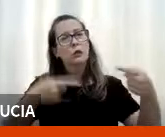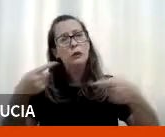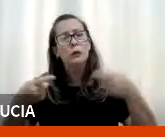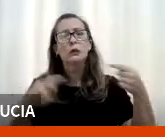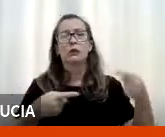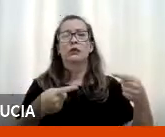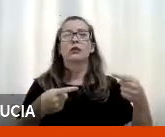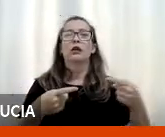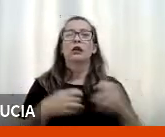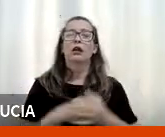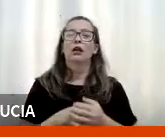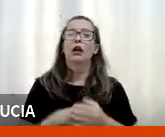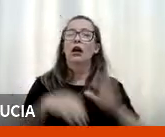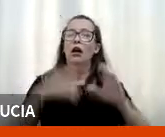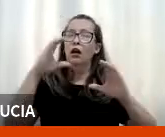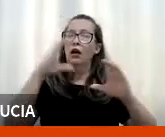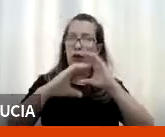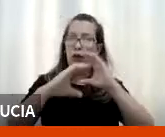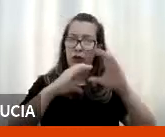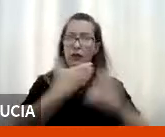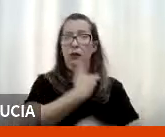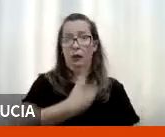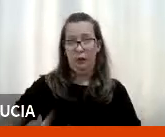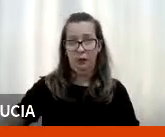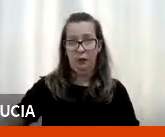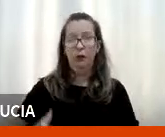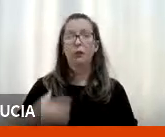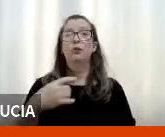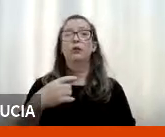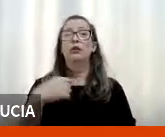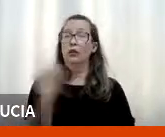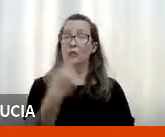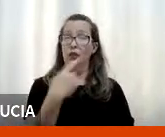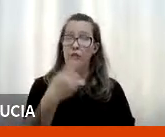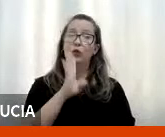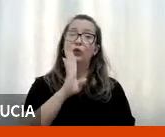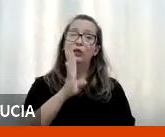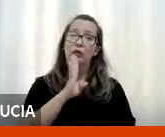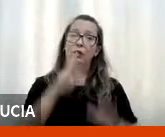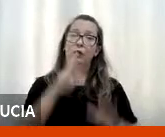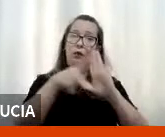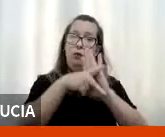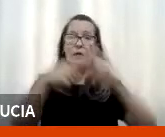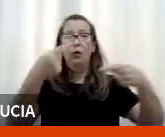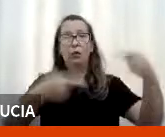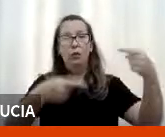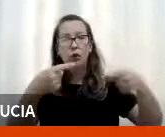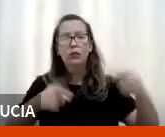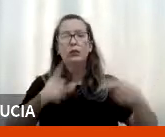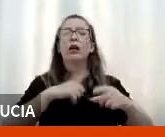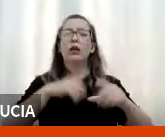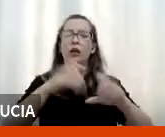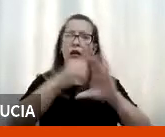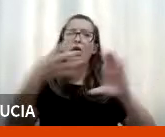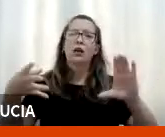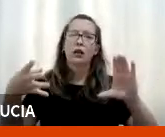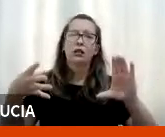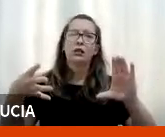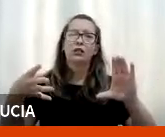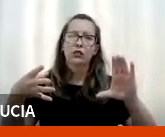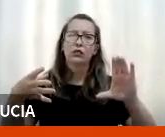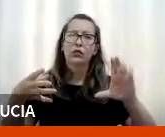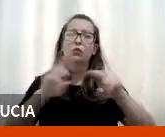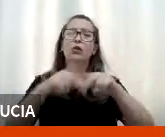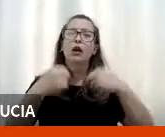A comunicação pública, da forma como a gente conceitua na política, né? Ela é caracterizada por